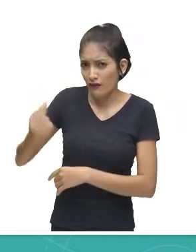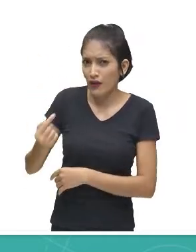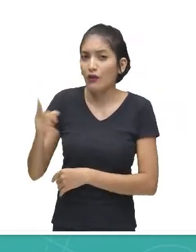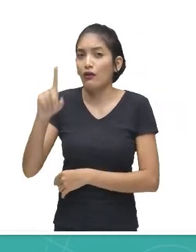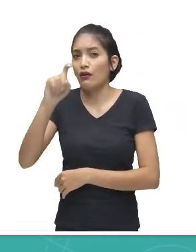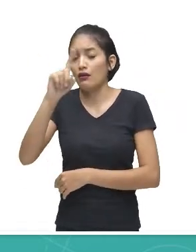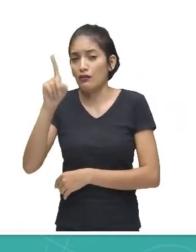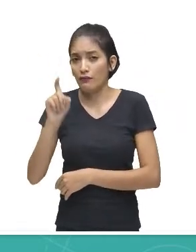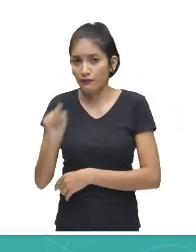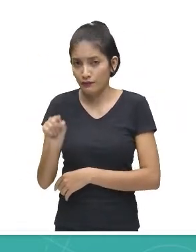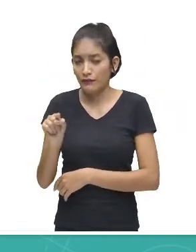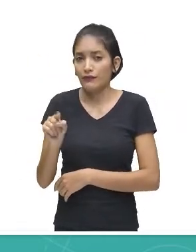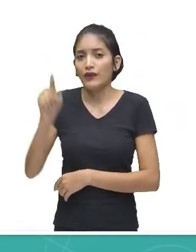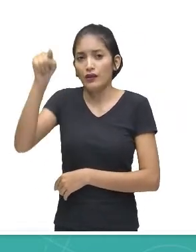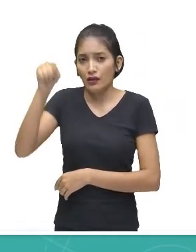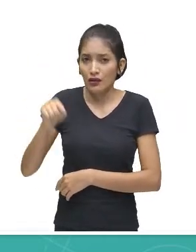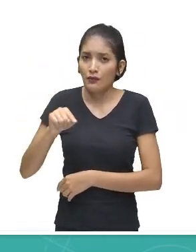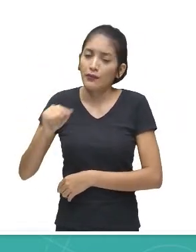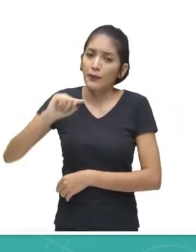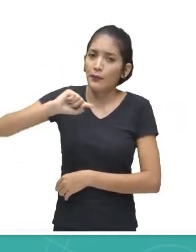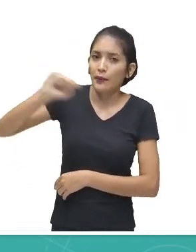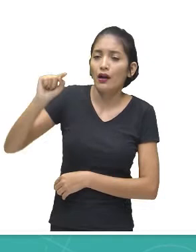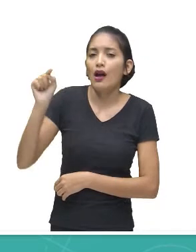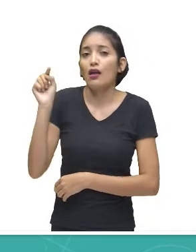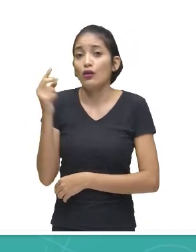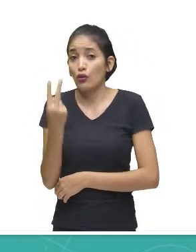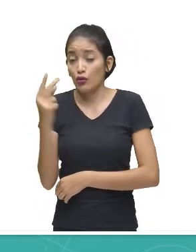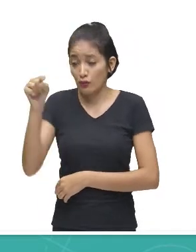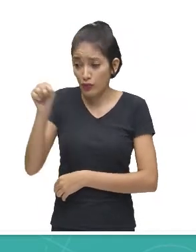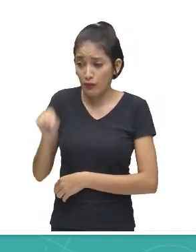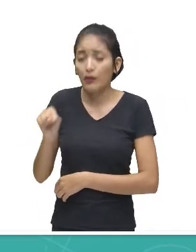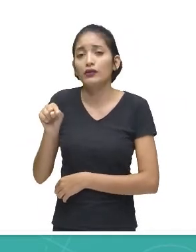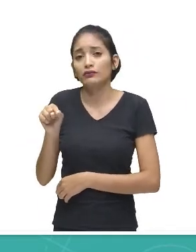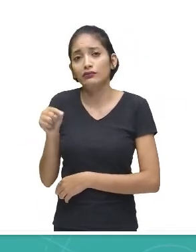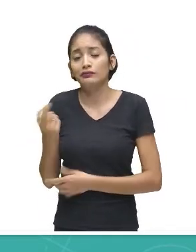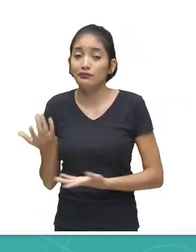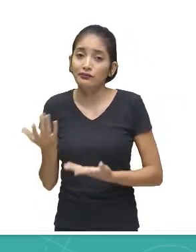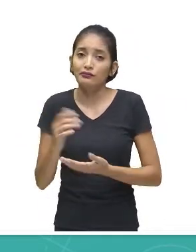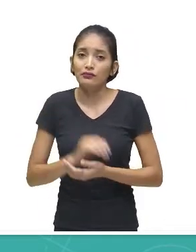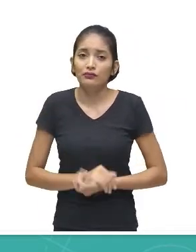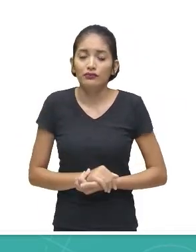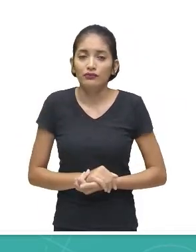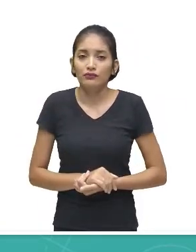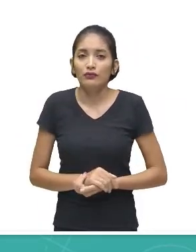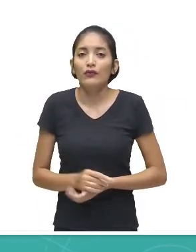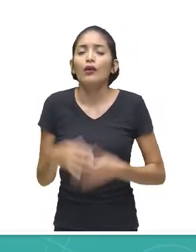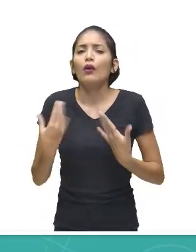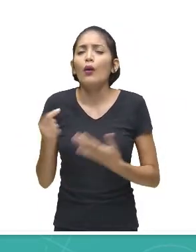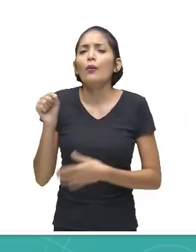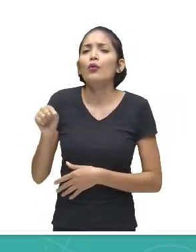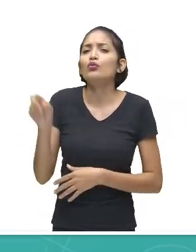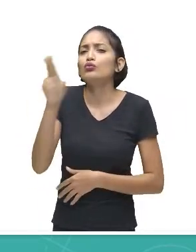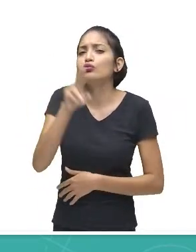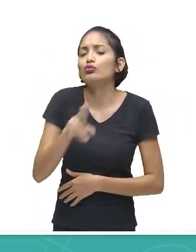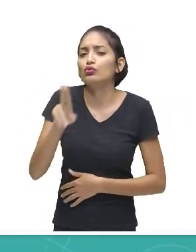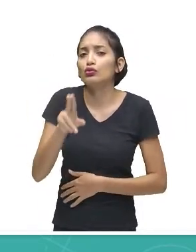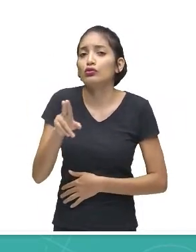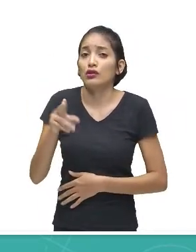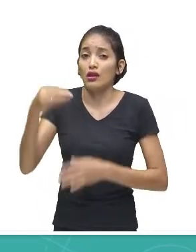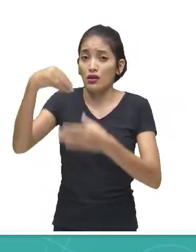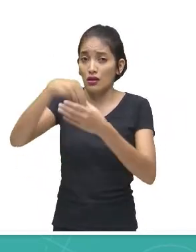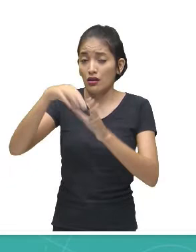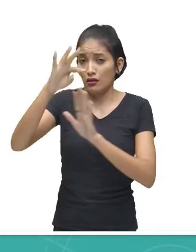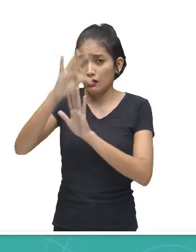interrogação, travessão, 2 pontos? Quais pontos você utilizaria nesse texto?